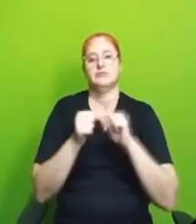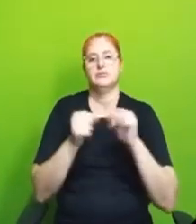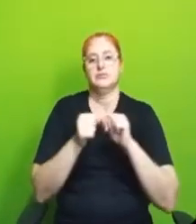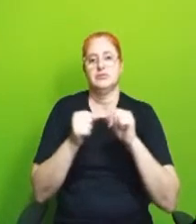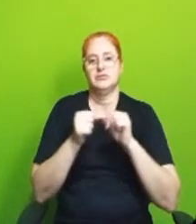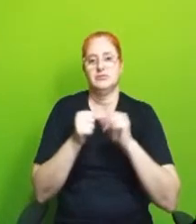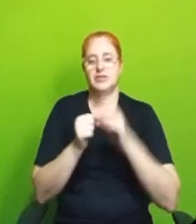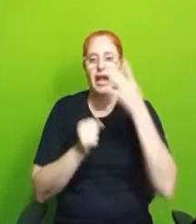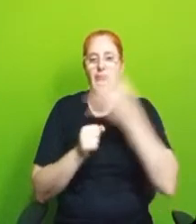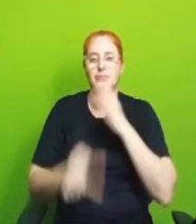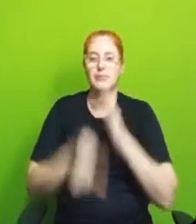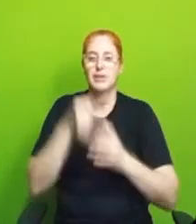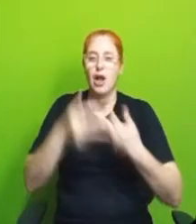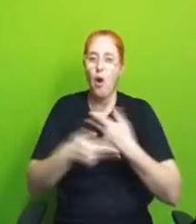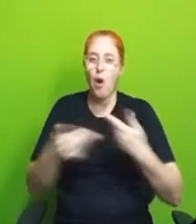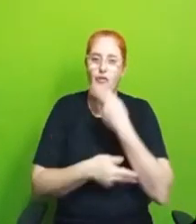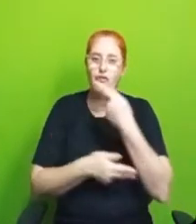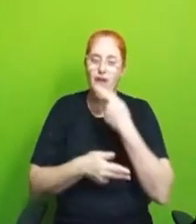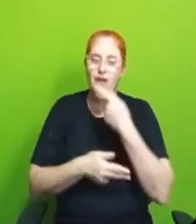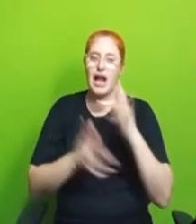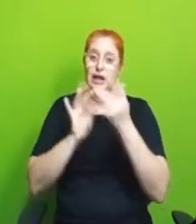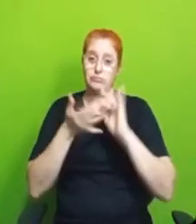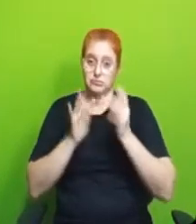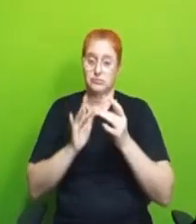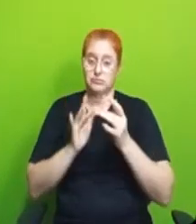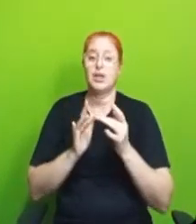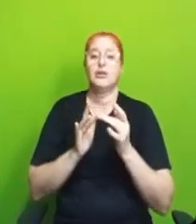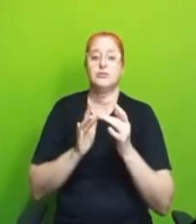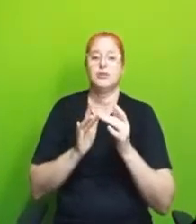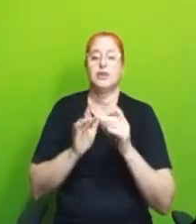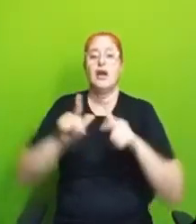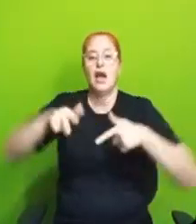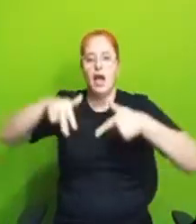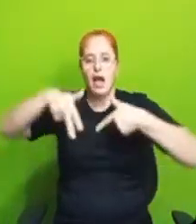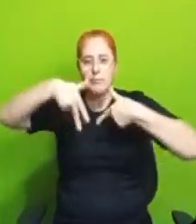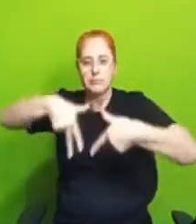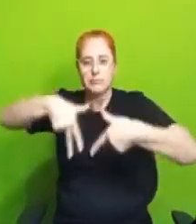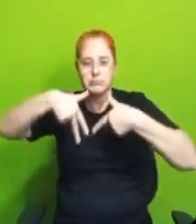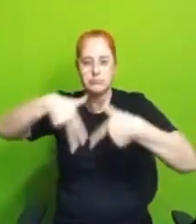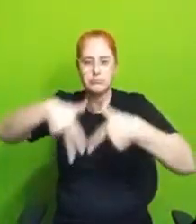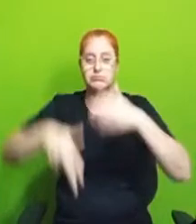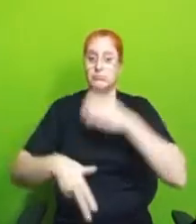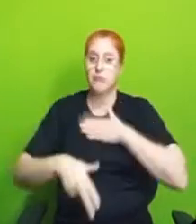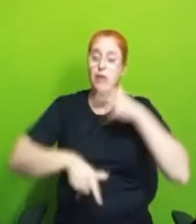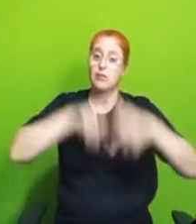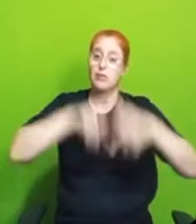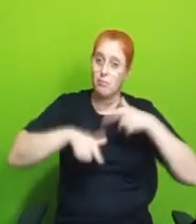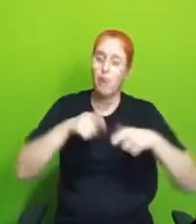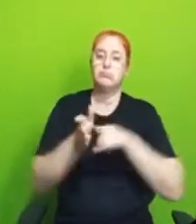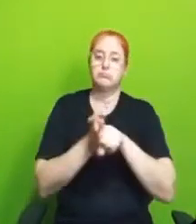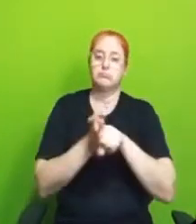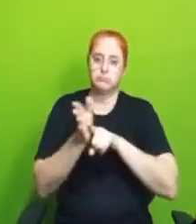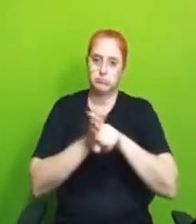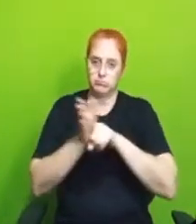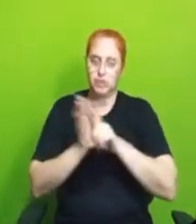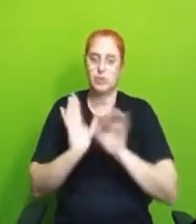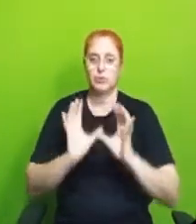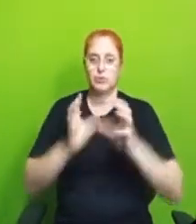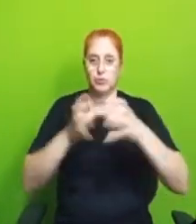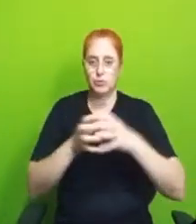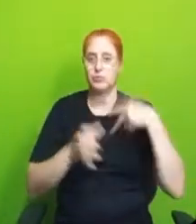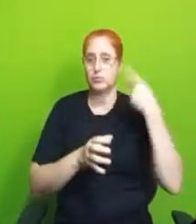dizer, nessa articulação entre a militância, né? O meu trabalho como pesquisadora num coletivo político profissional,